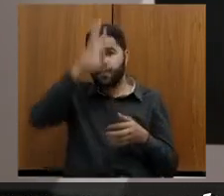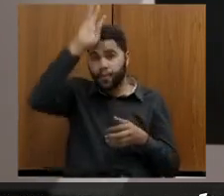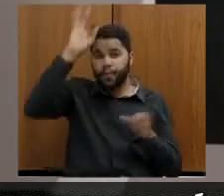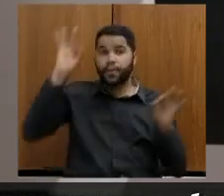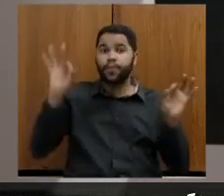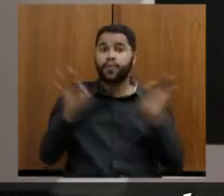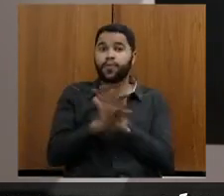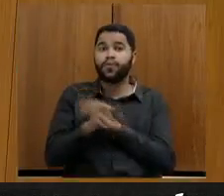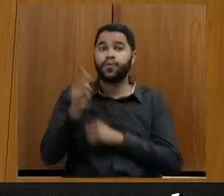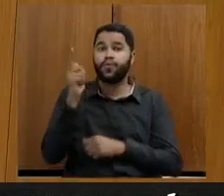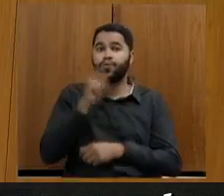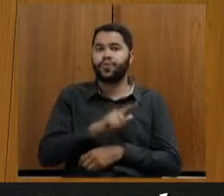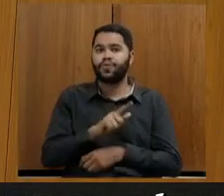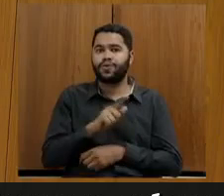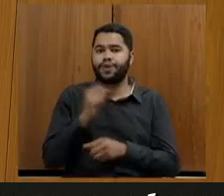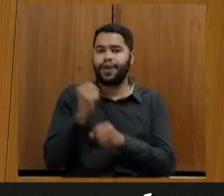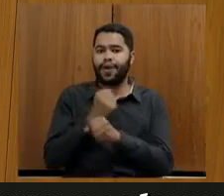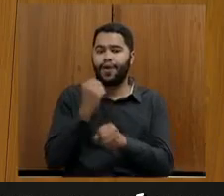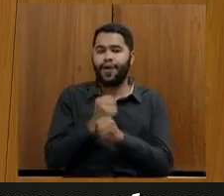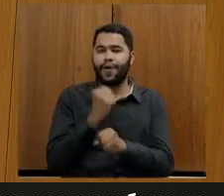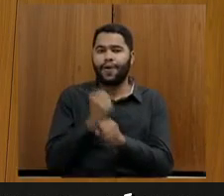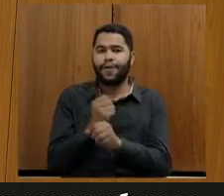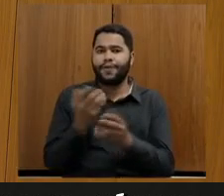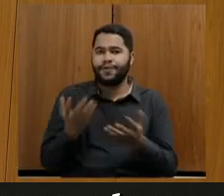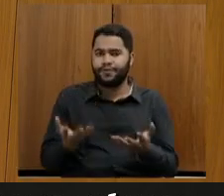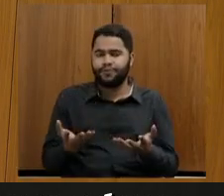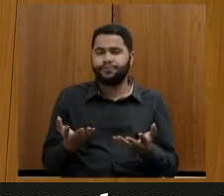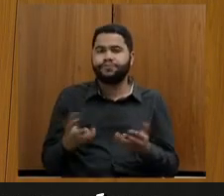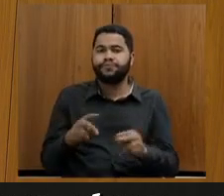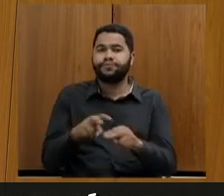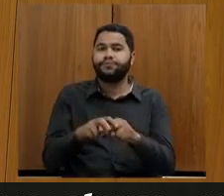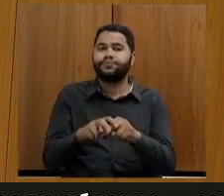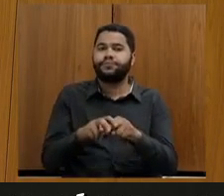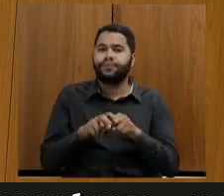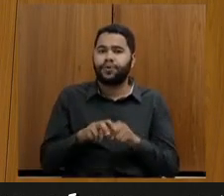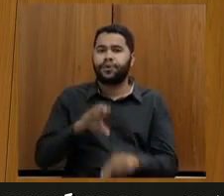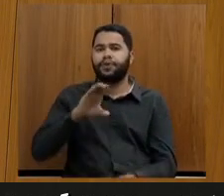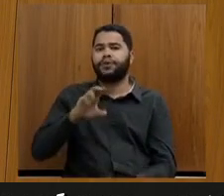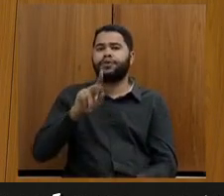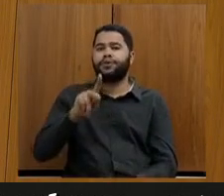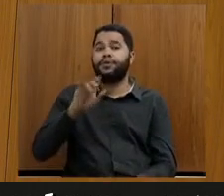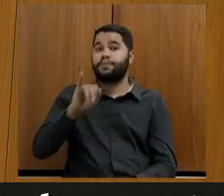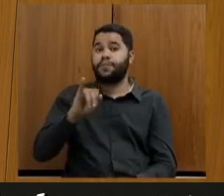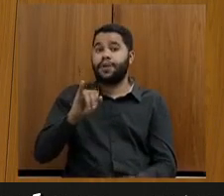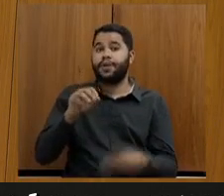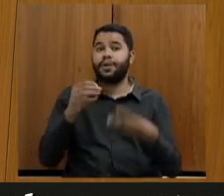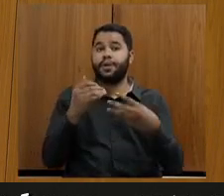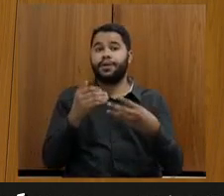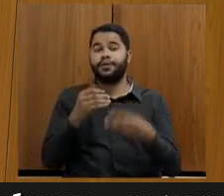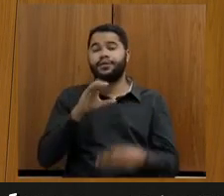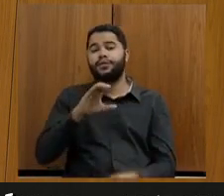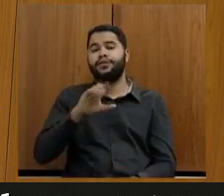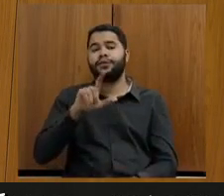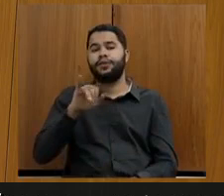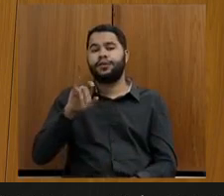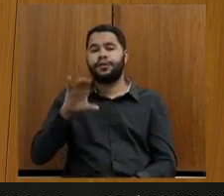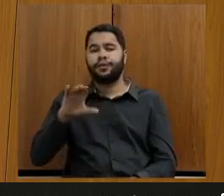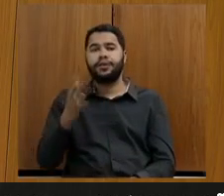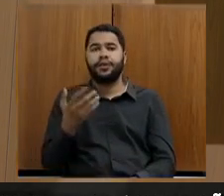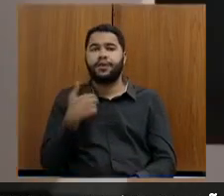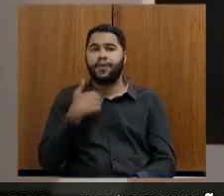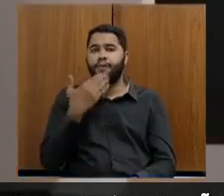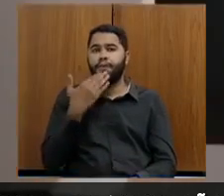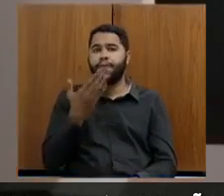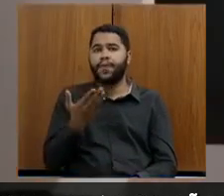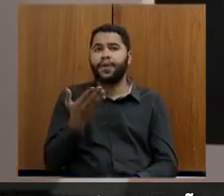concluída essa obra e aí por causa da CPI da Cemig Deputado João Leite